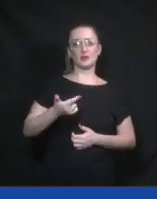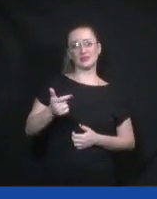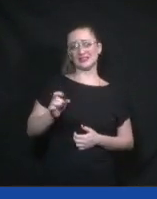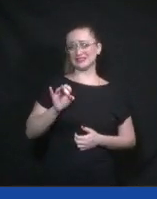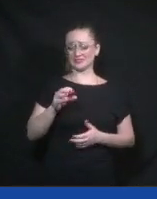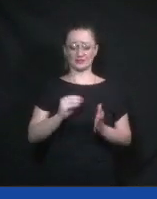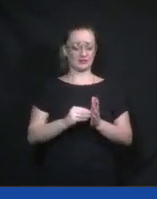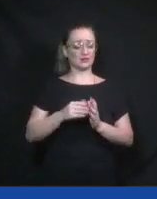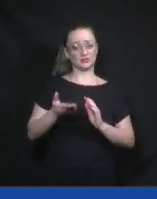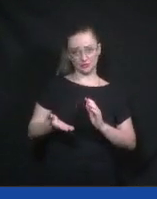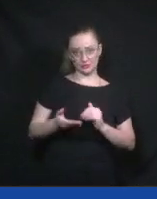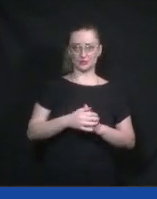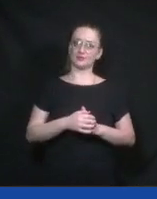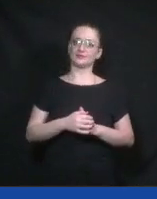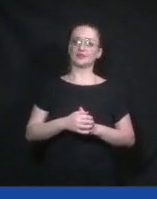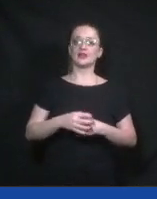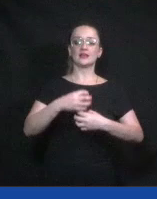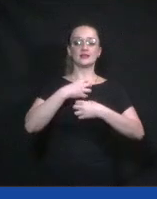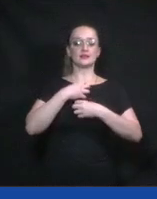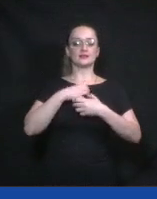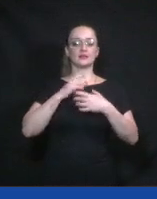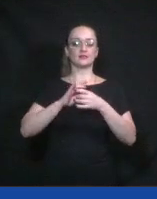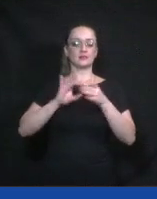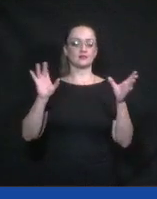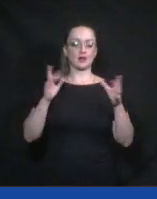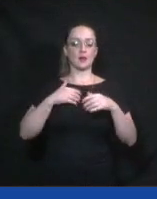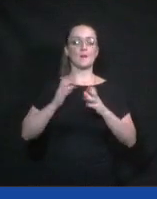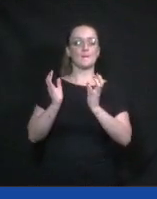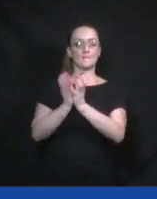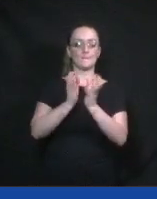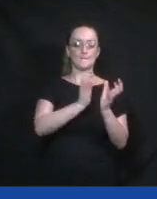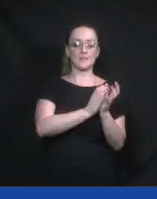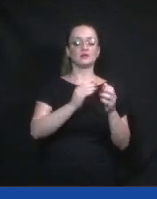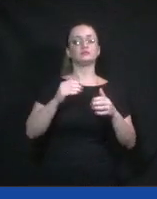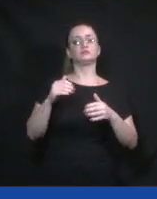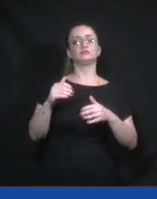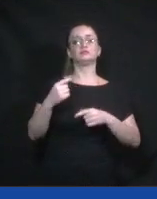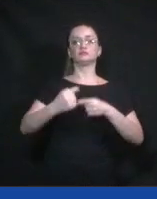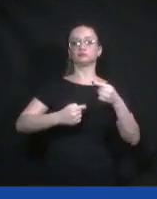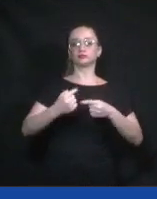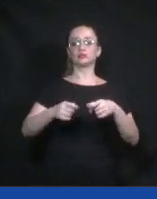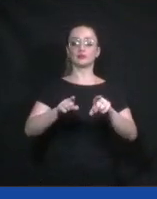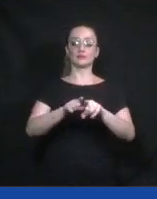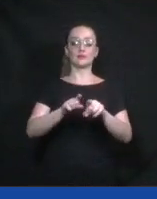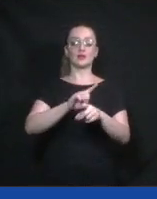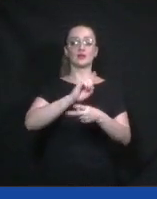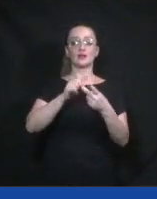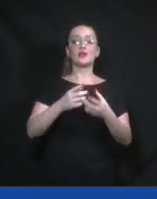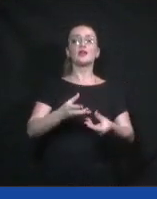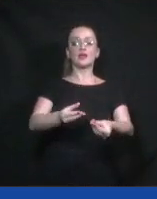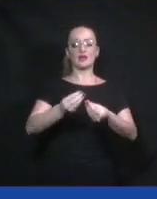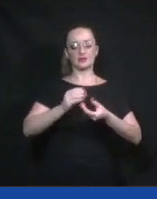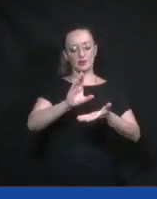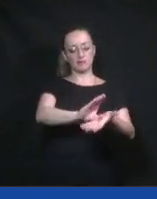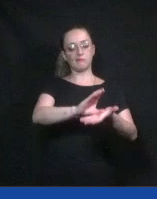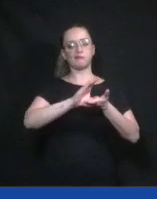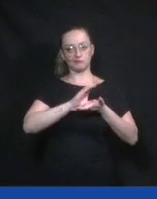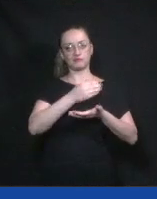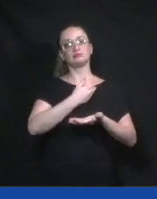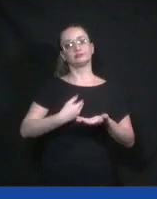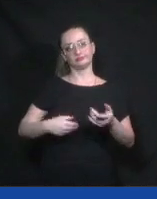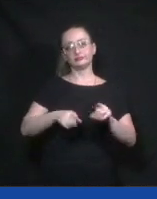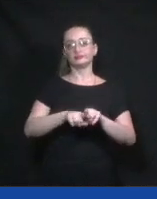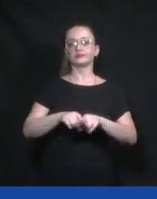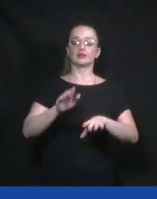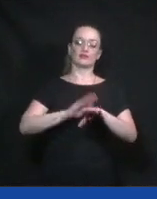no mundo e precisa que possa abrir mão dos partidos políticos e partidos recebem recursos públicos também